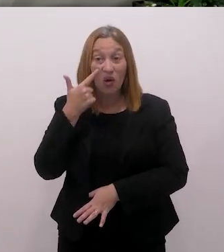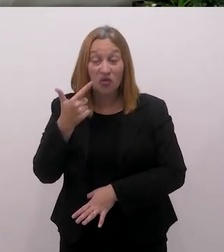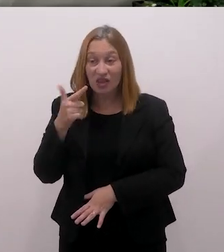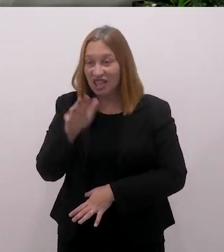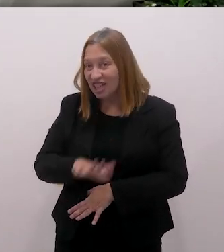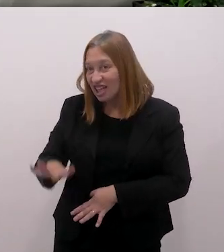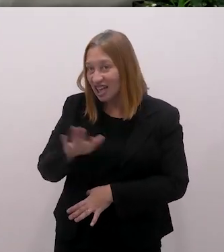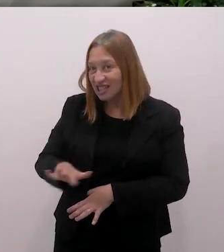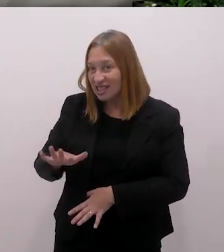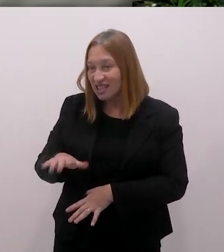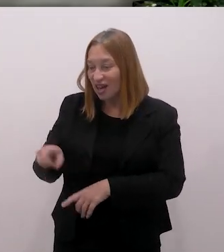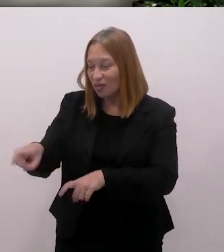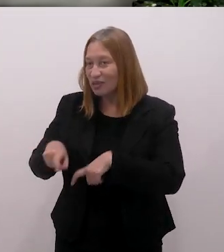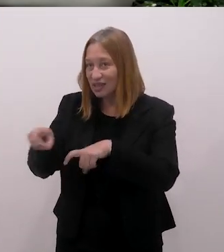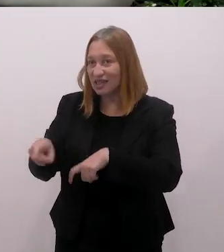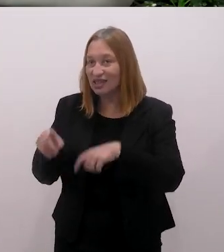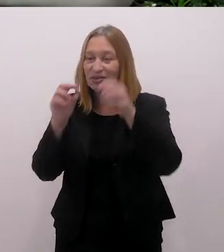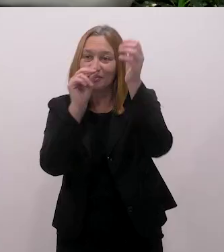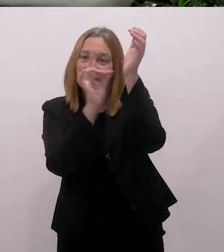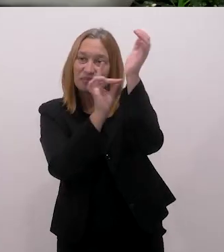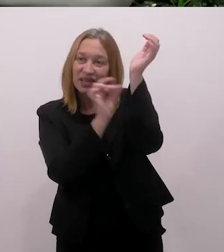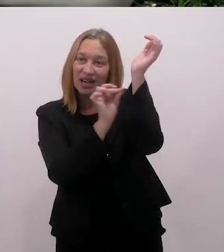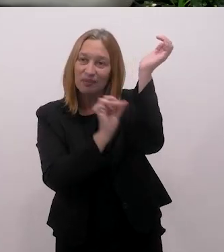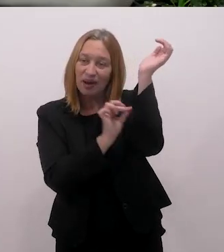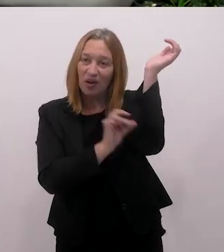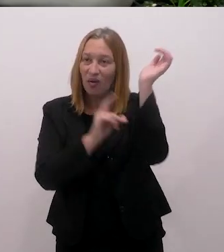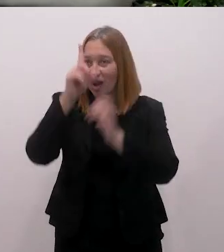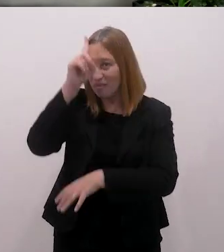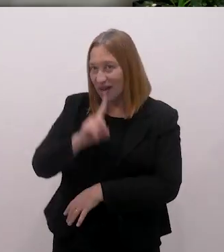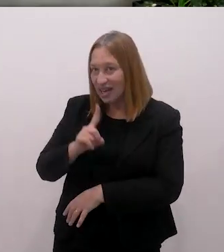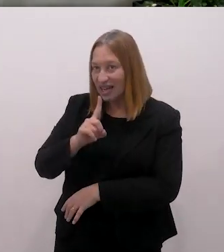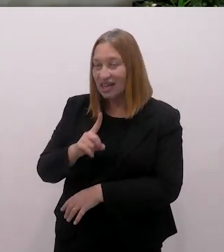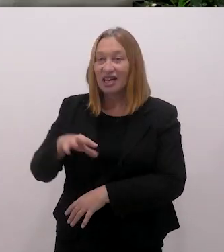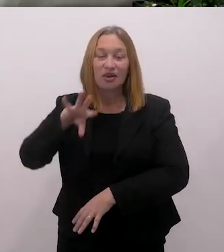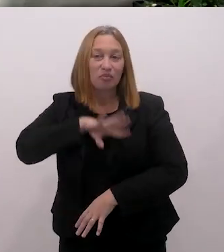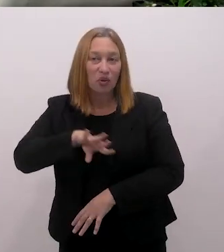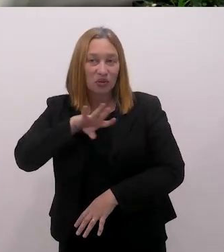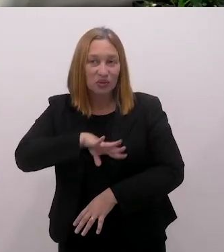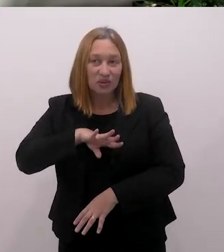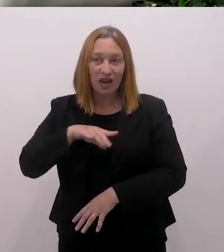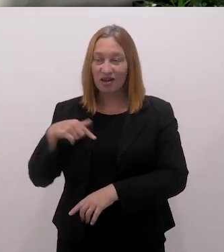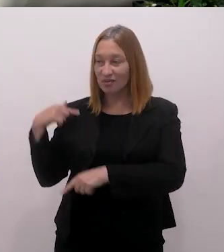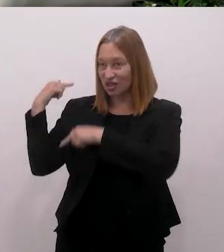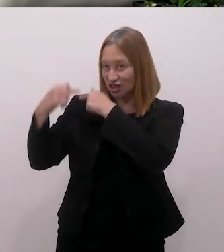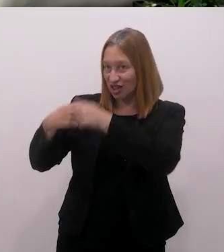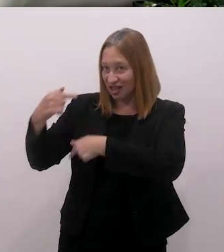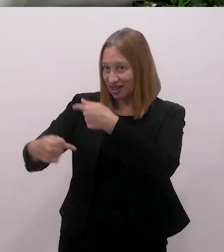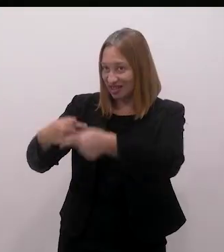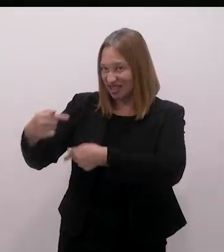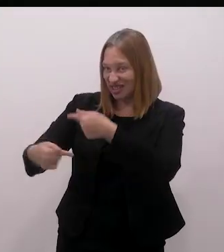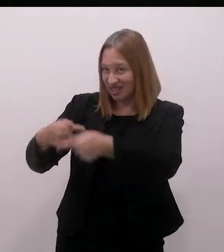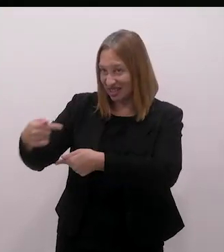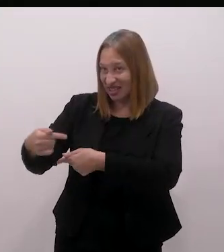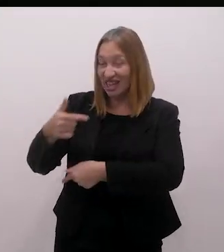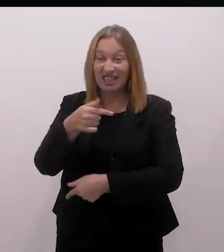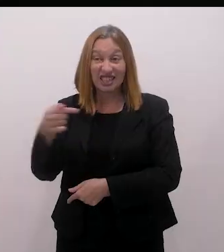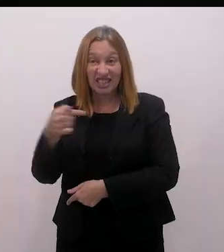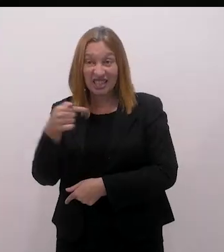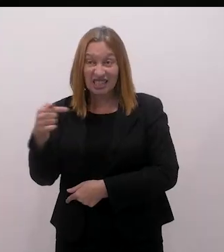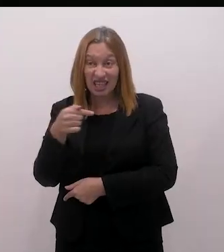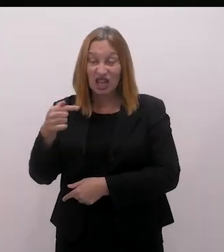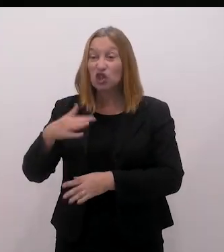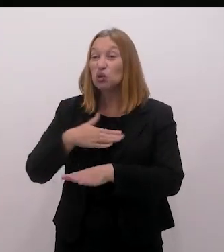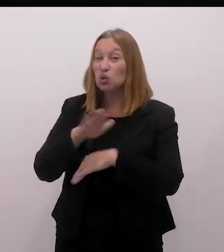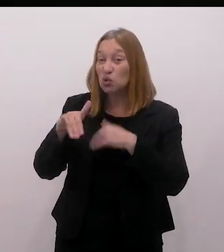em criança era O Sítio do Pica-Pau Amarelo. Olha! Nós crescemos em Portugal, a minha geração de 77 e por